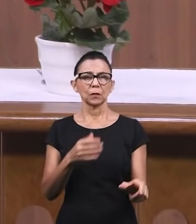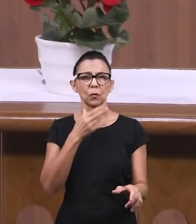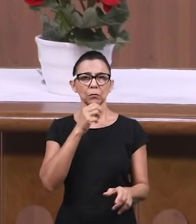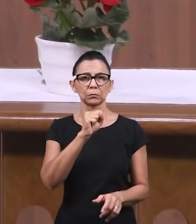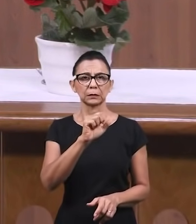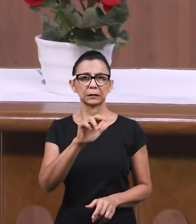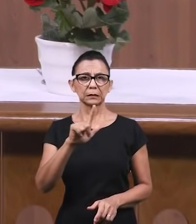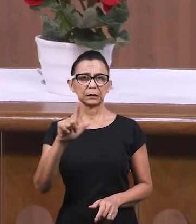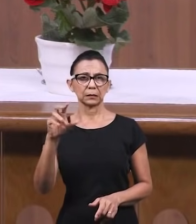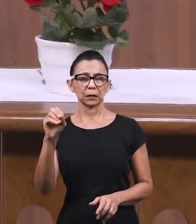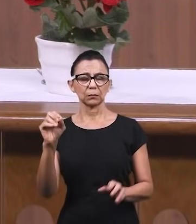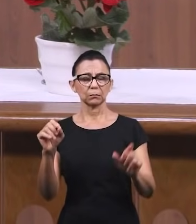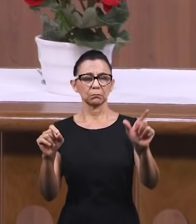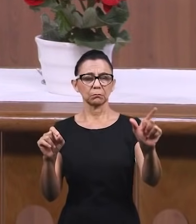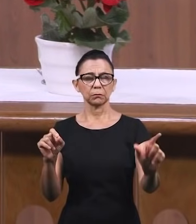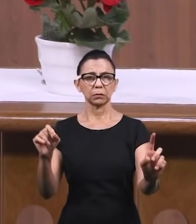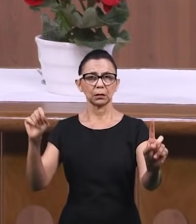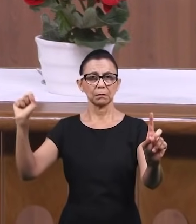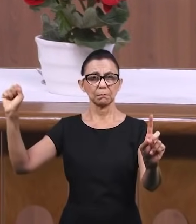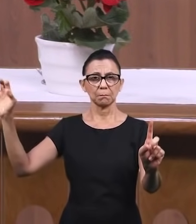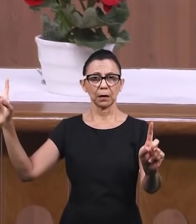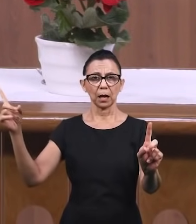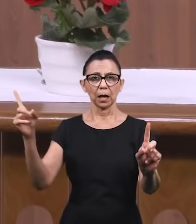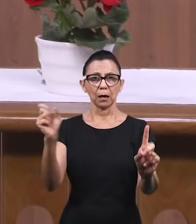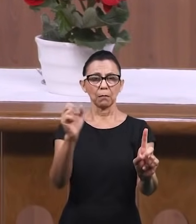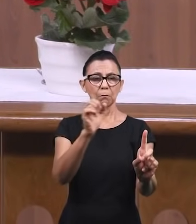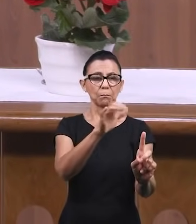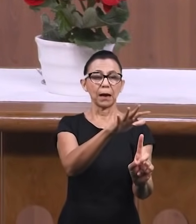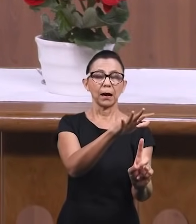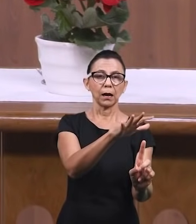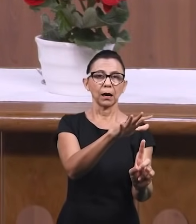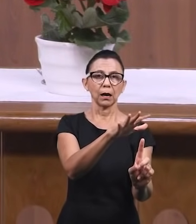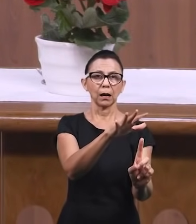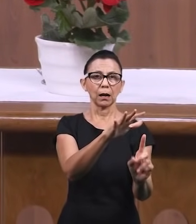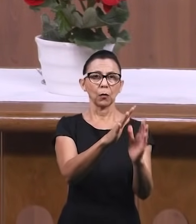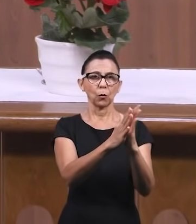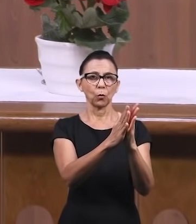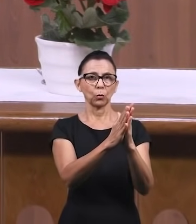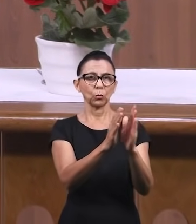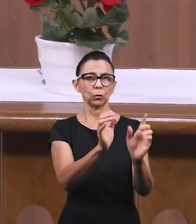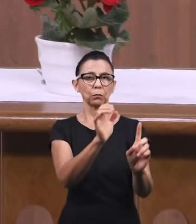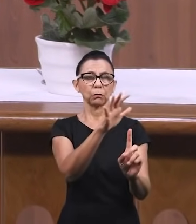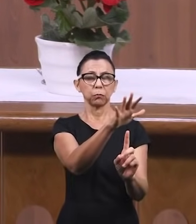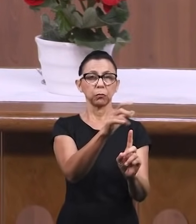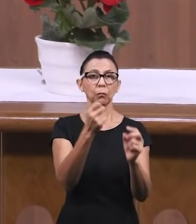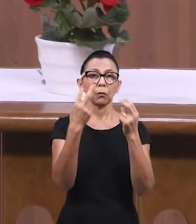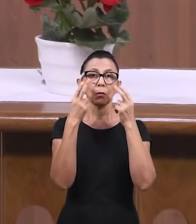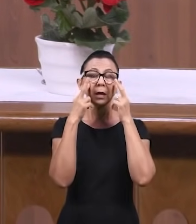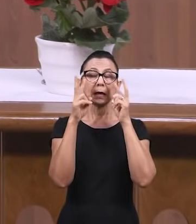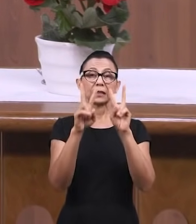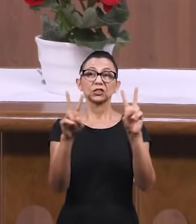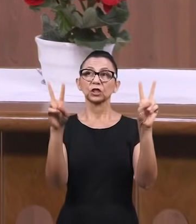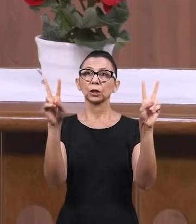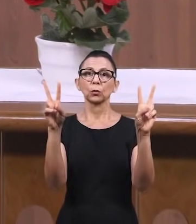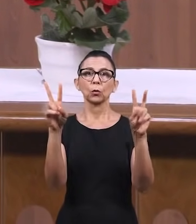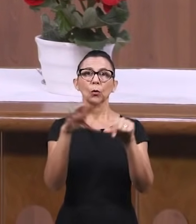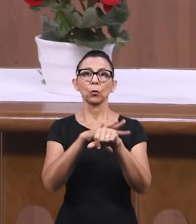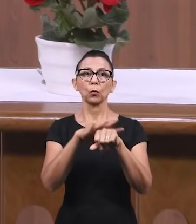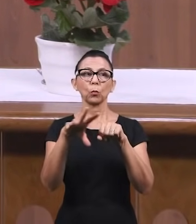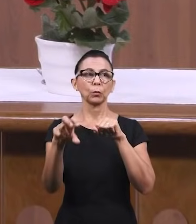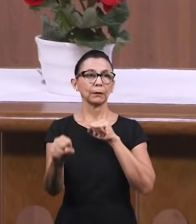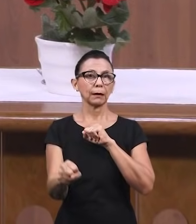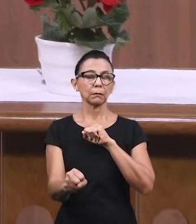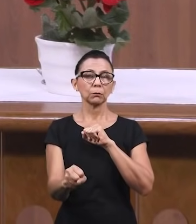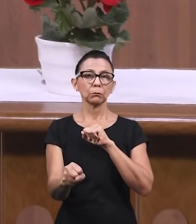imediatamente ele passou a enxergar, foi cheio do Espírito Santo, ou seja, foi batizado com o Espírito Santo,